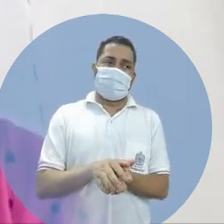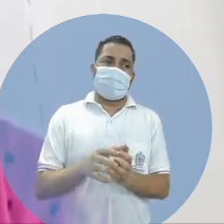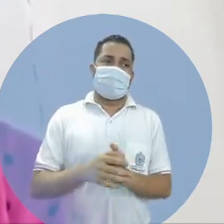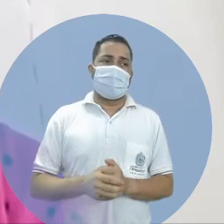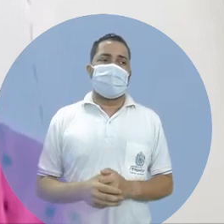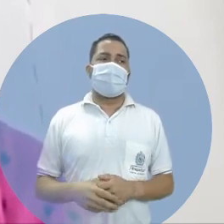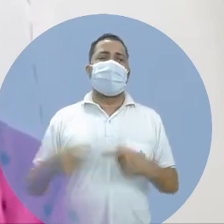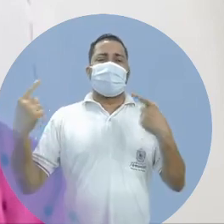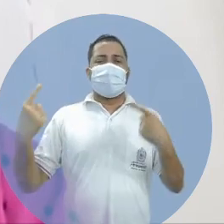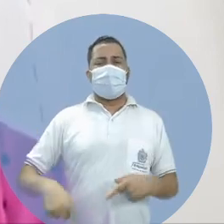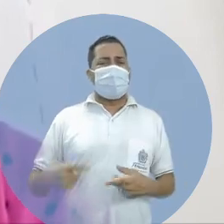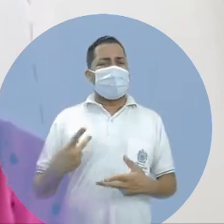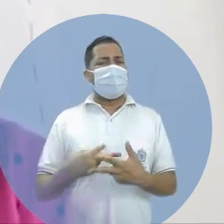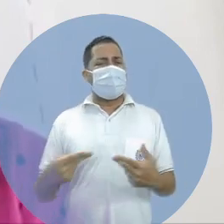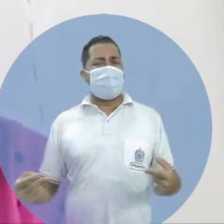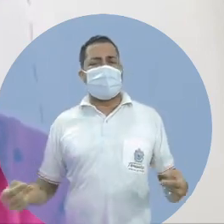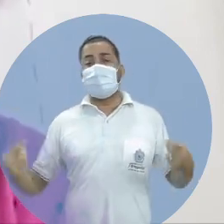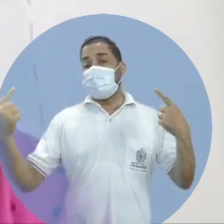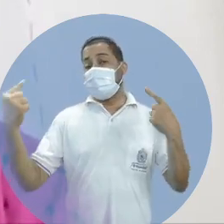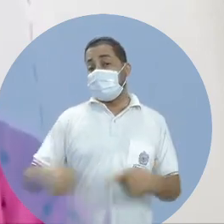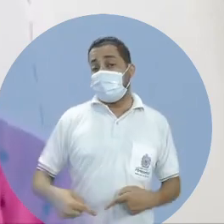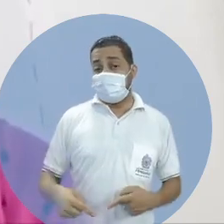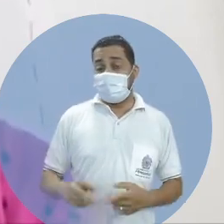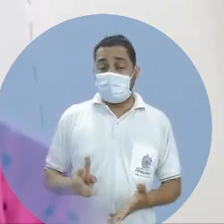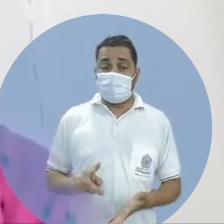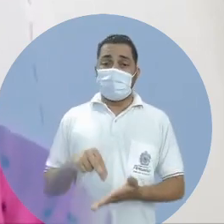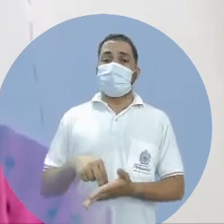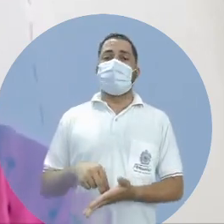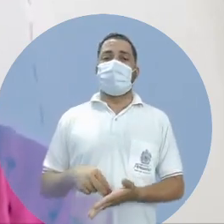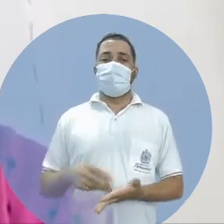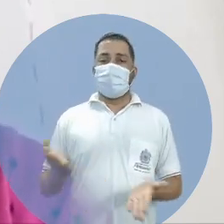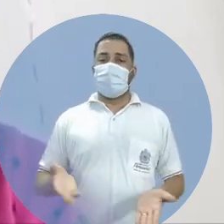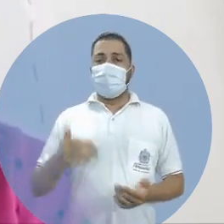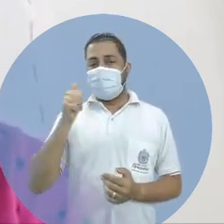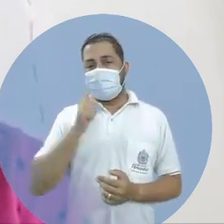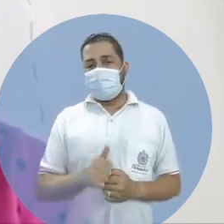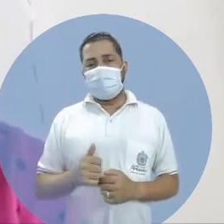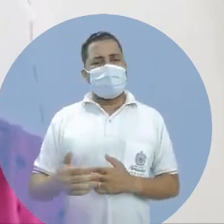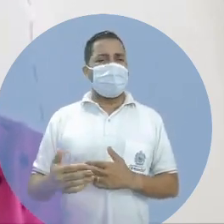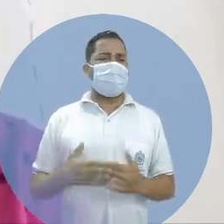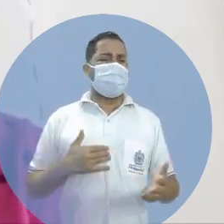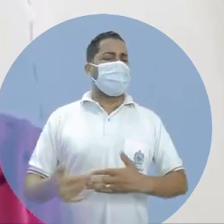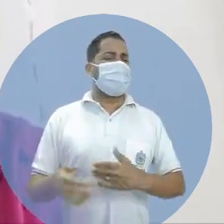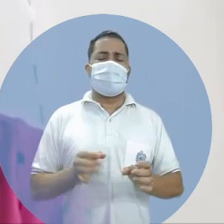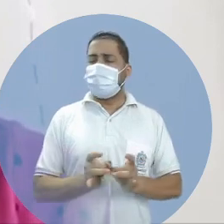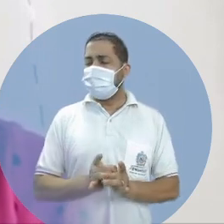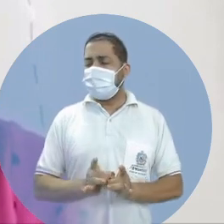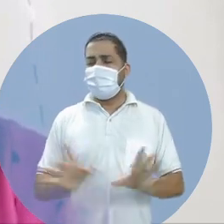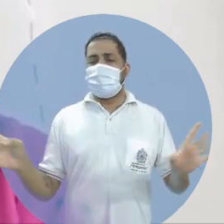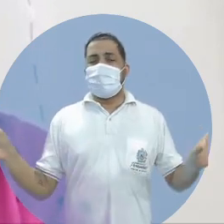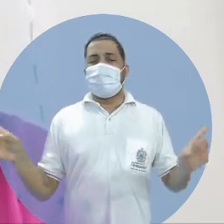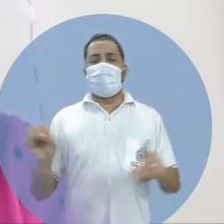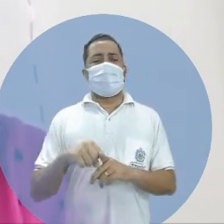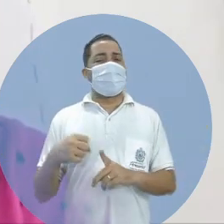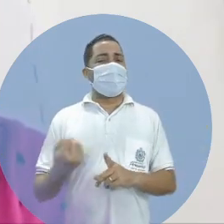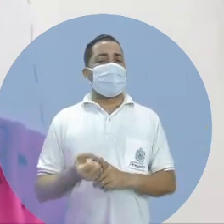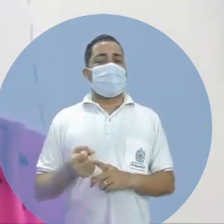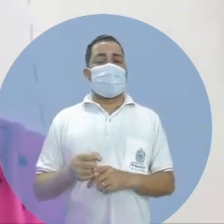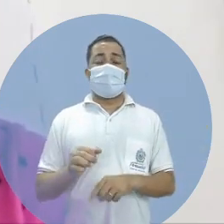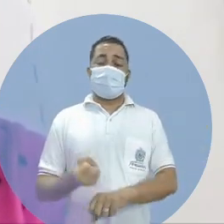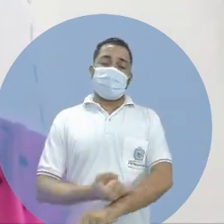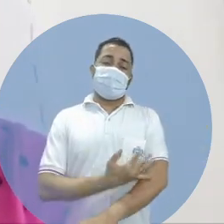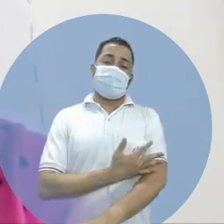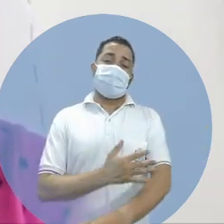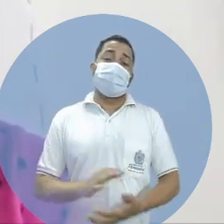desafios para se tornarem as mulheres que hoje elas são, independentes, livres, socioemocional, E para mim não